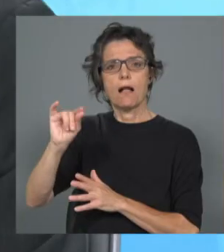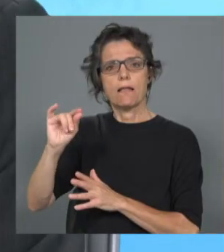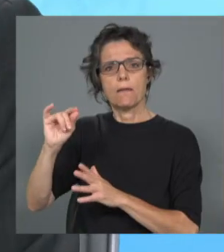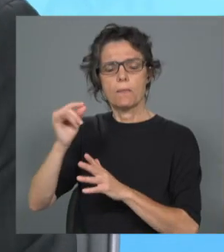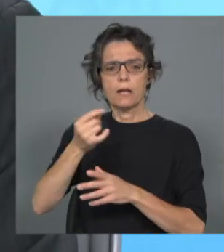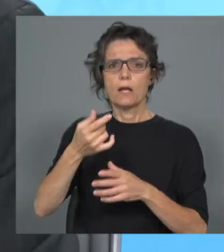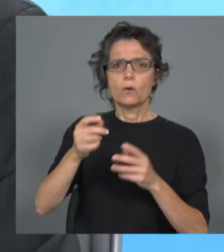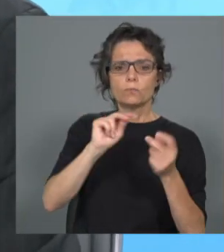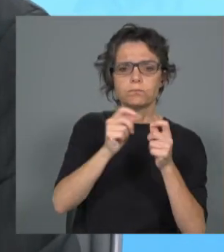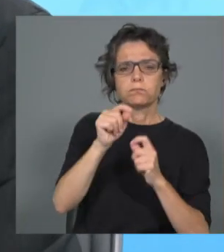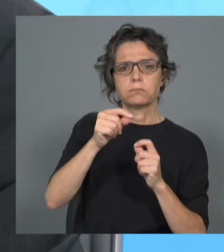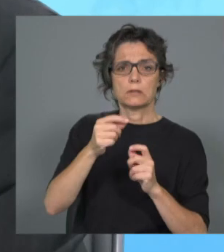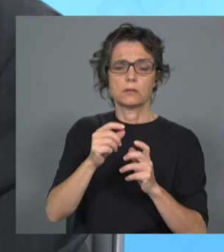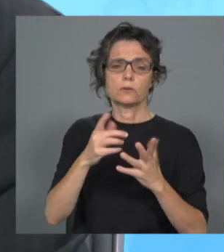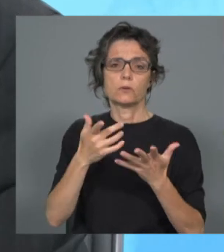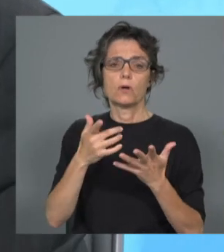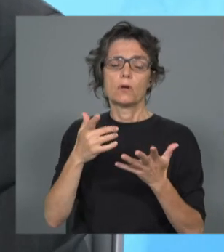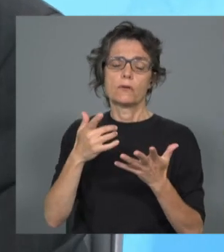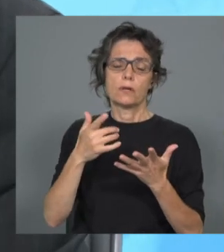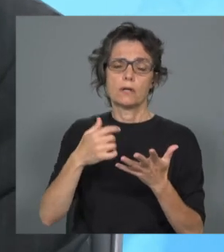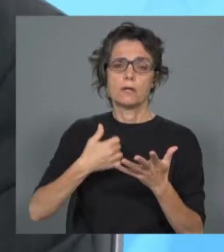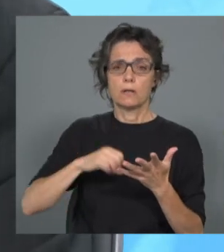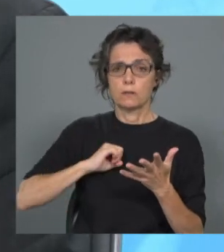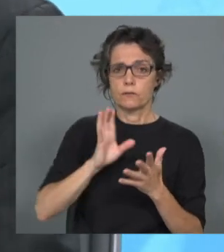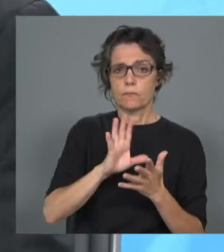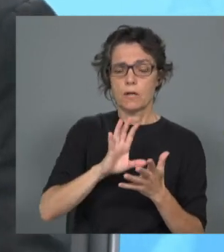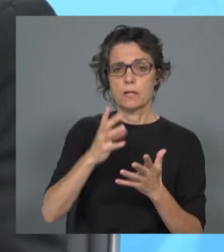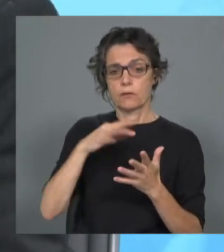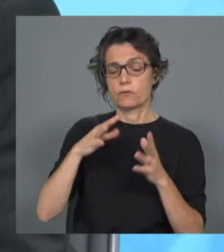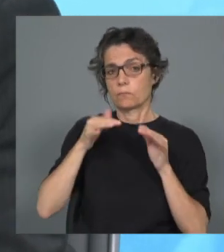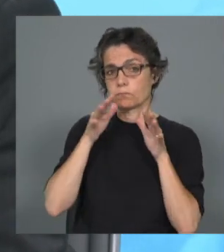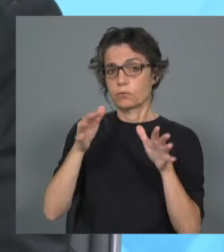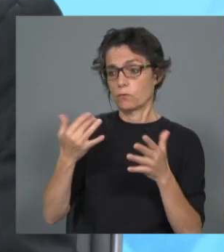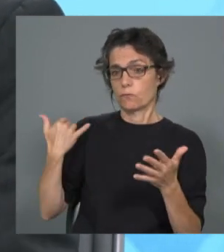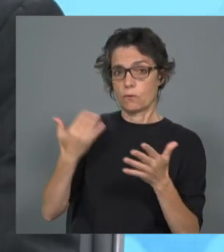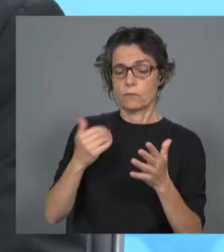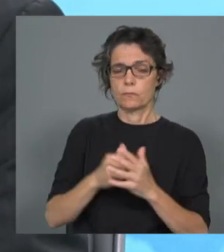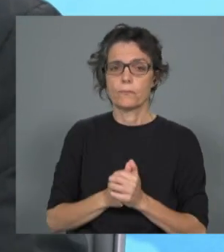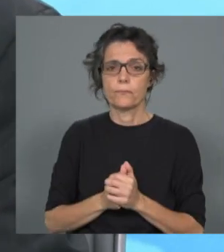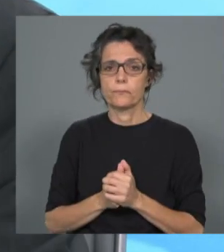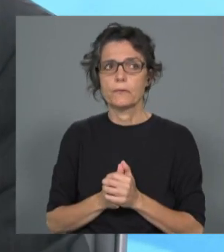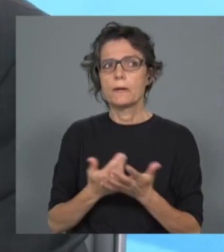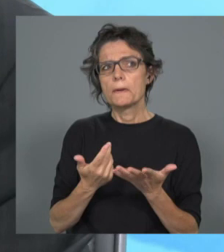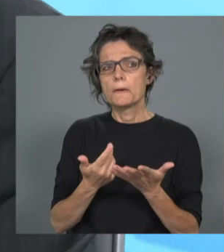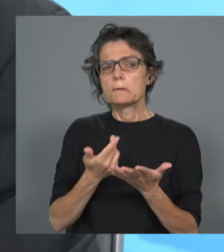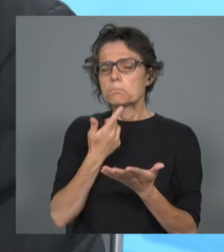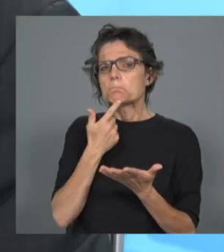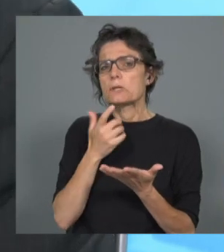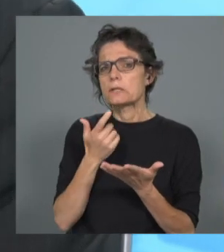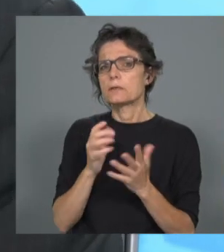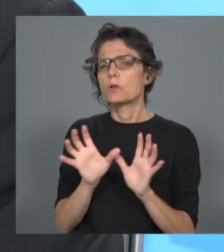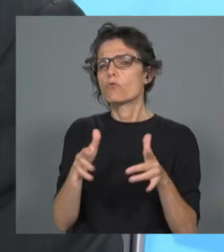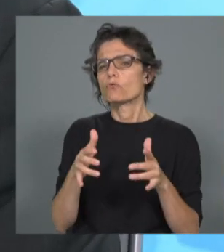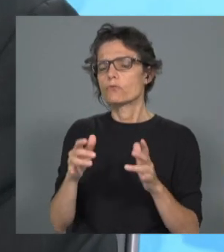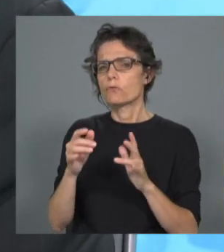Espanha, que já foram divulgados nos últimos dias. Há um conjunto de questões e há toda uma visão global